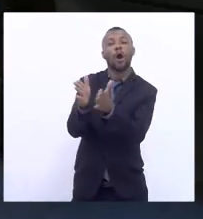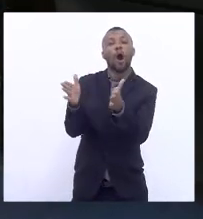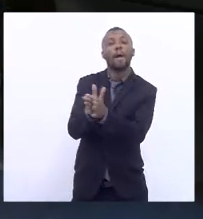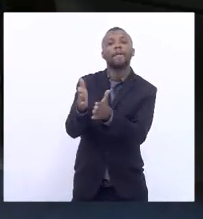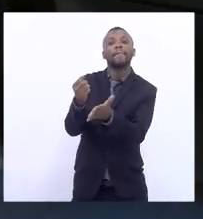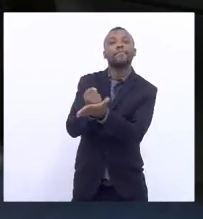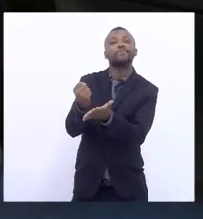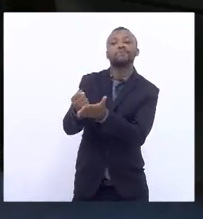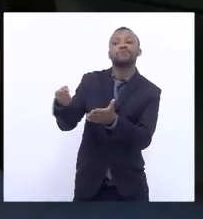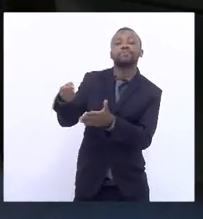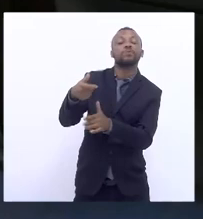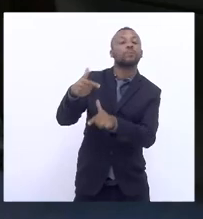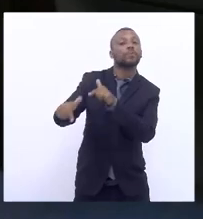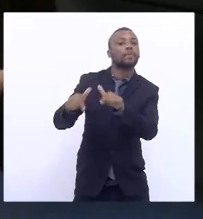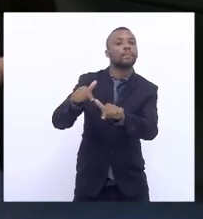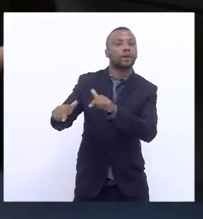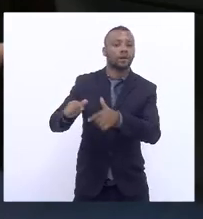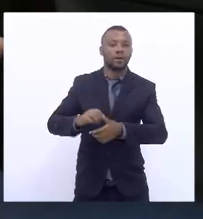de obra barata.